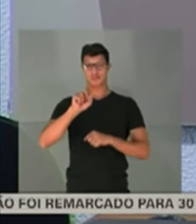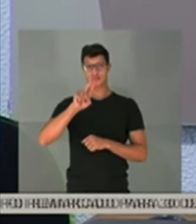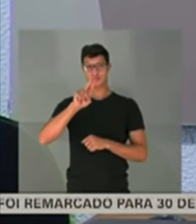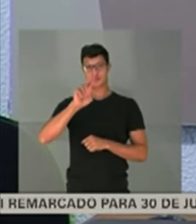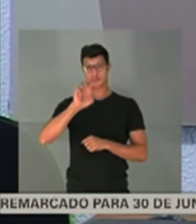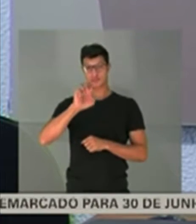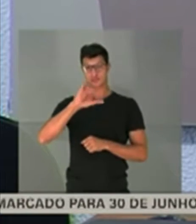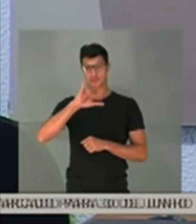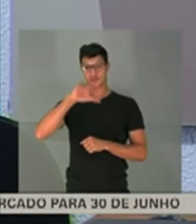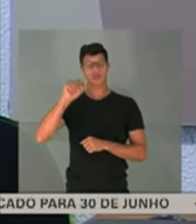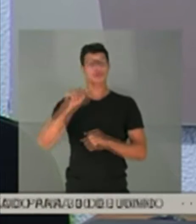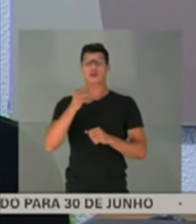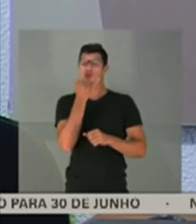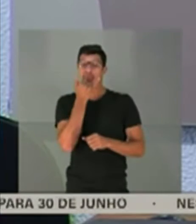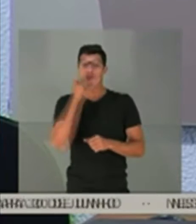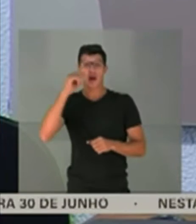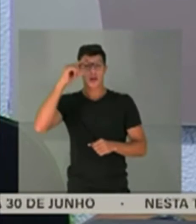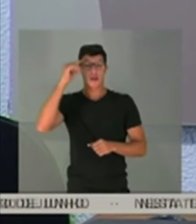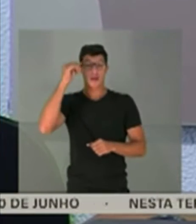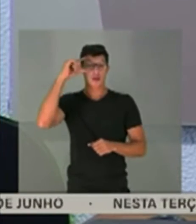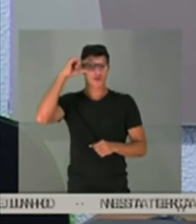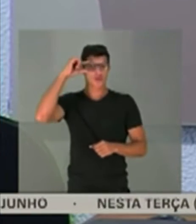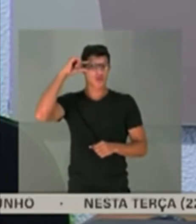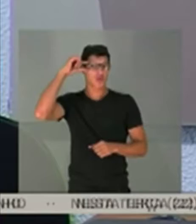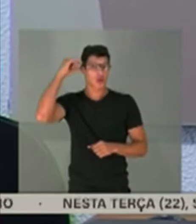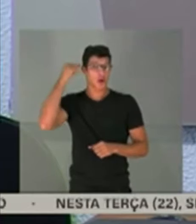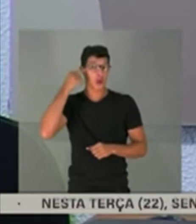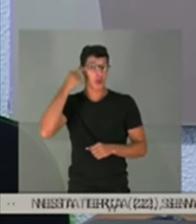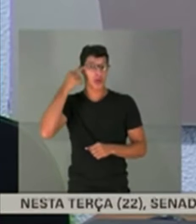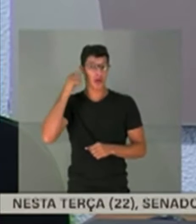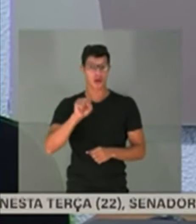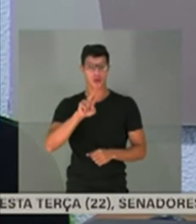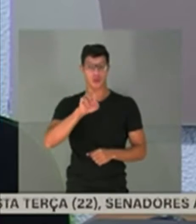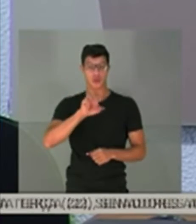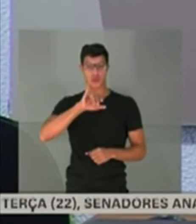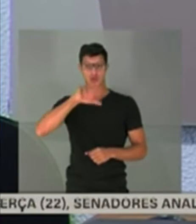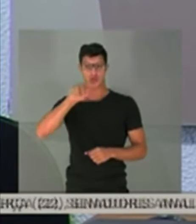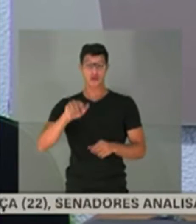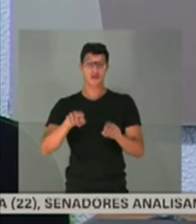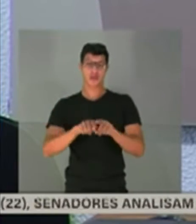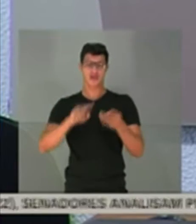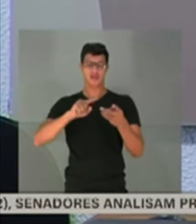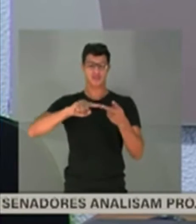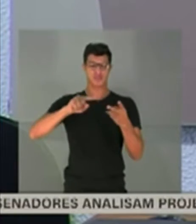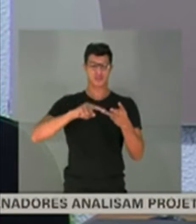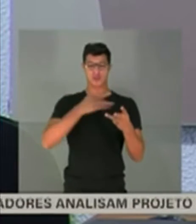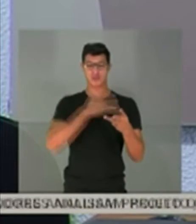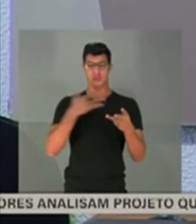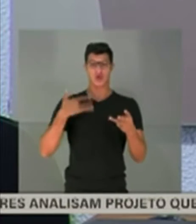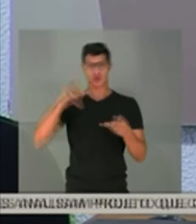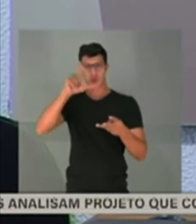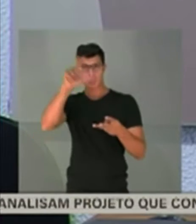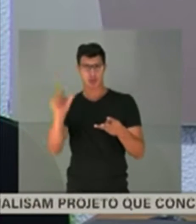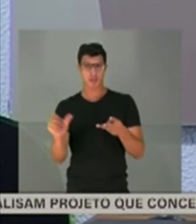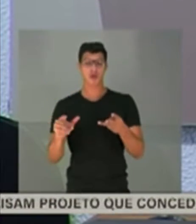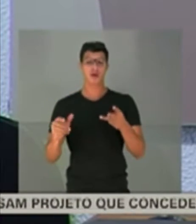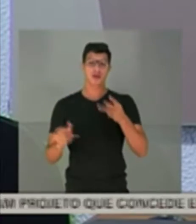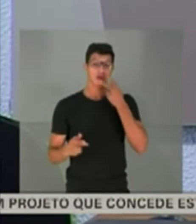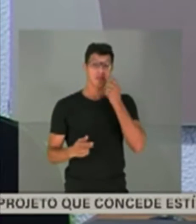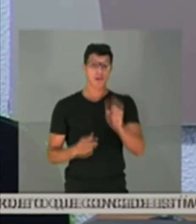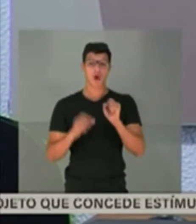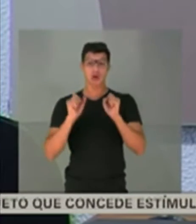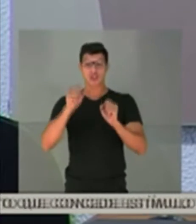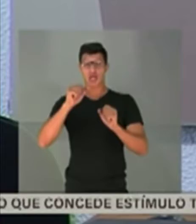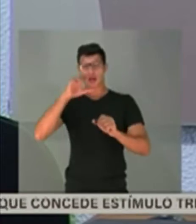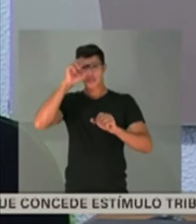da Coreia, o Kim Jong-ho, o da Suécia, o Anders Tegnell, o ministro da Saúde do Japão. Eles podem dar uma lição, eles